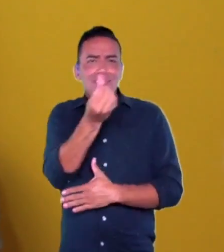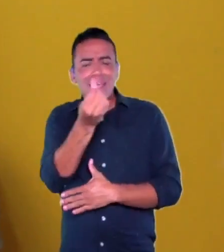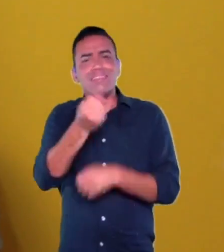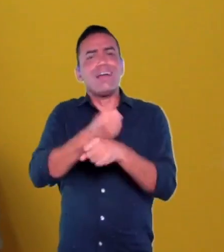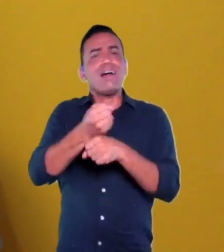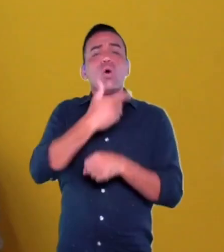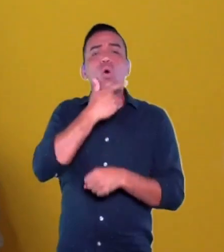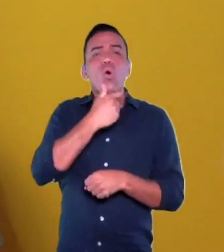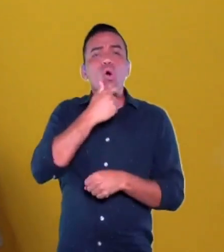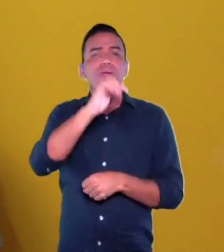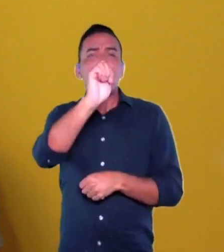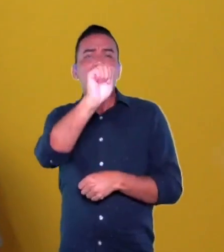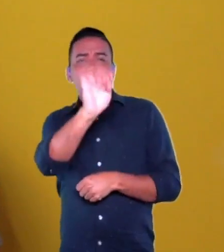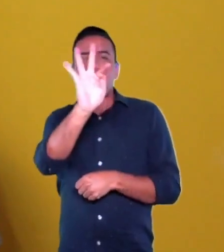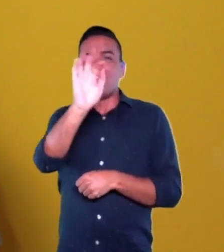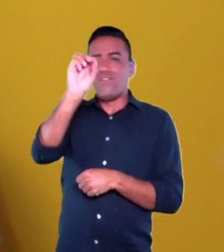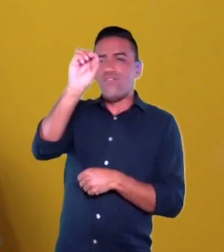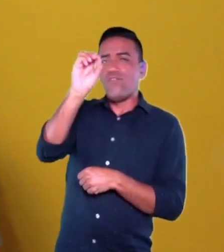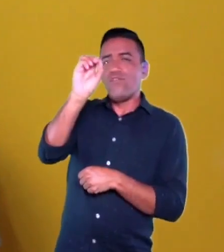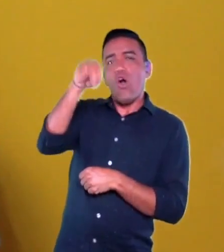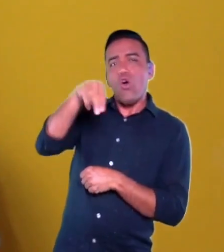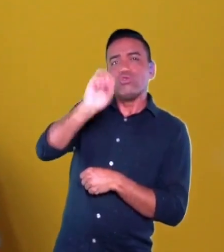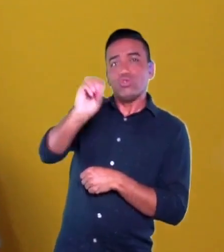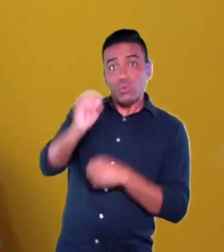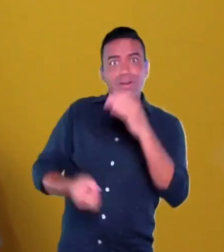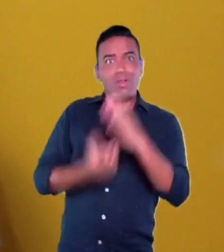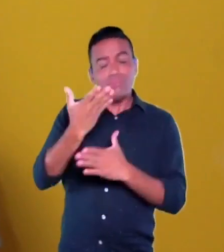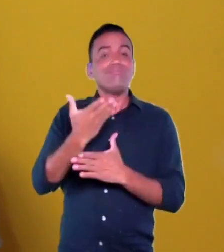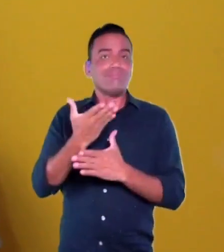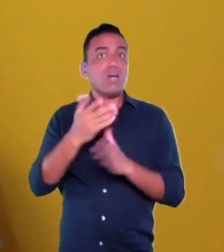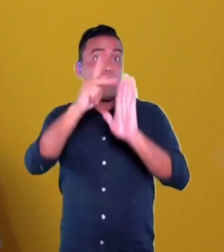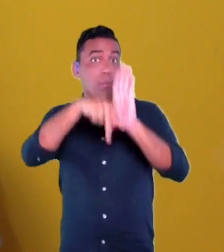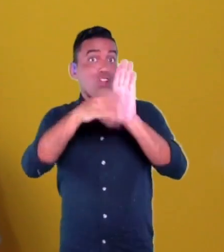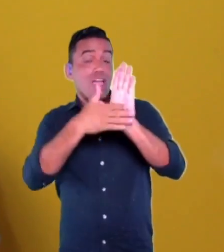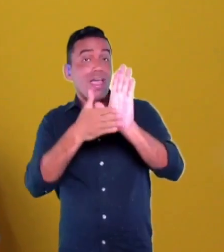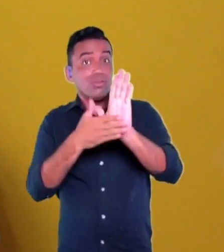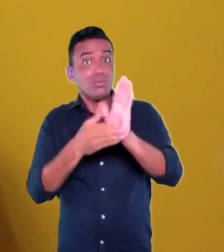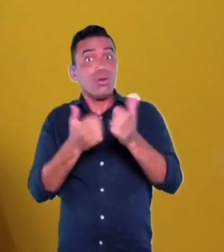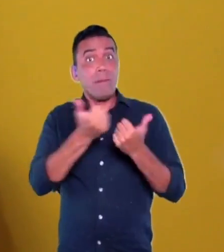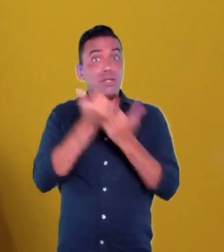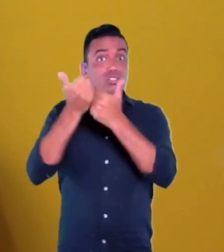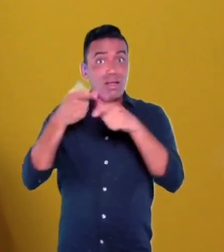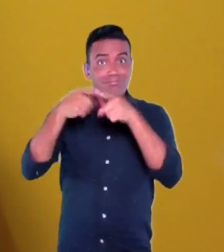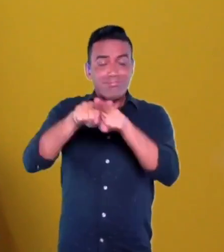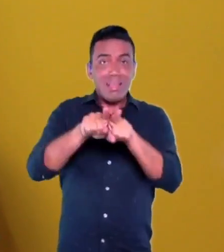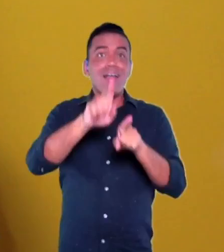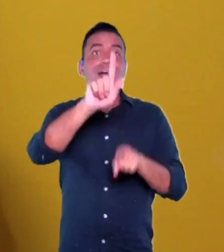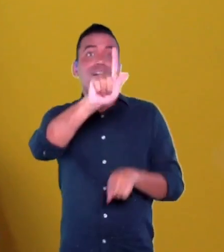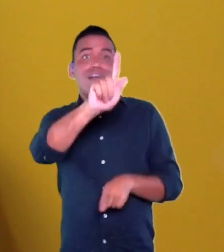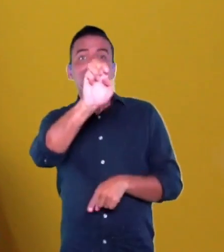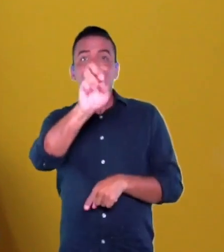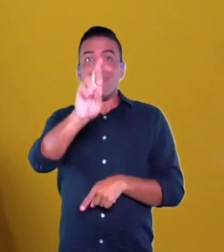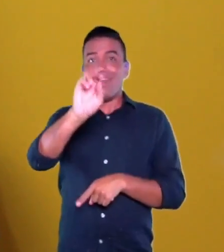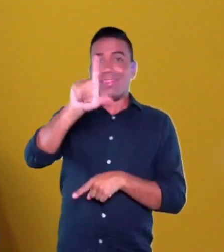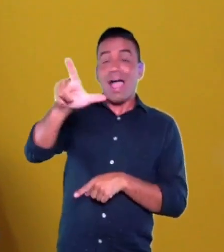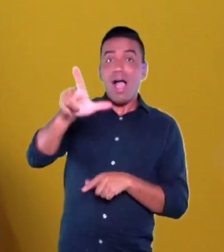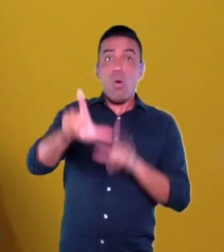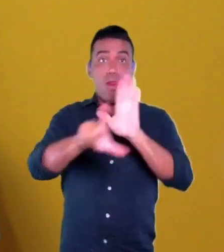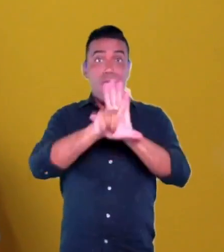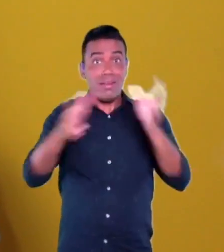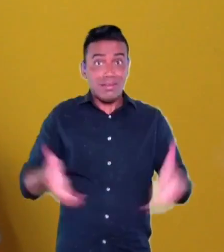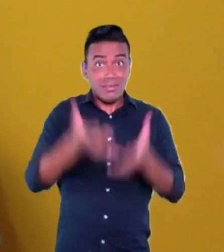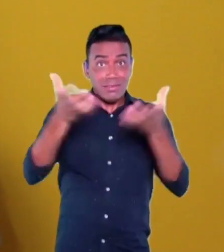mineiro Afonso Borges. Esta edição do projeto é patrocinada pela Gerdau por meio da Lei Estadual de Incentivo à